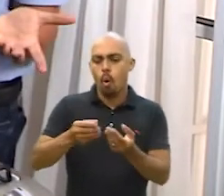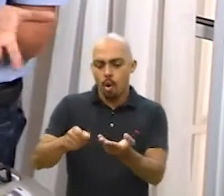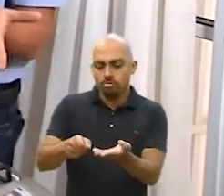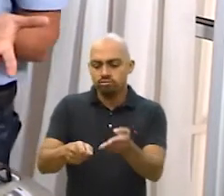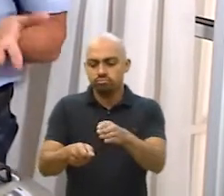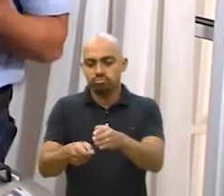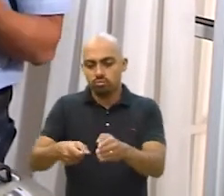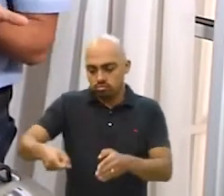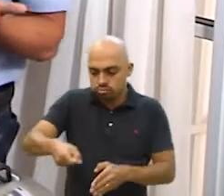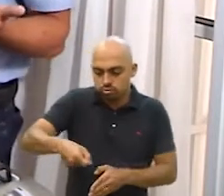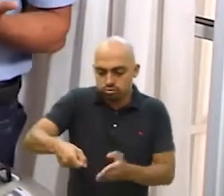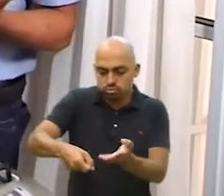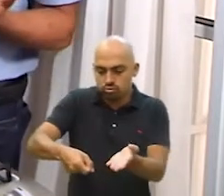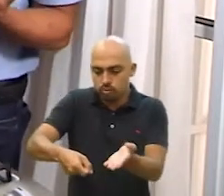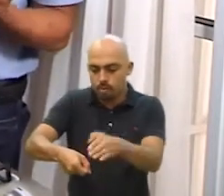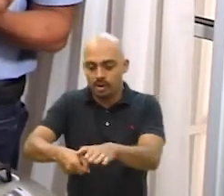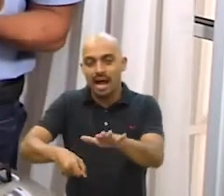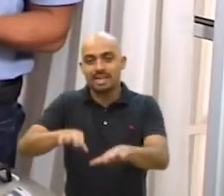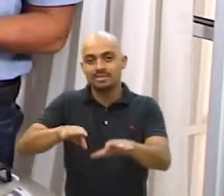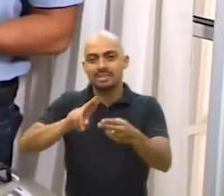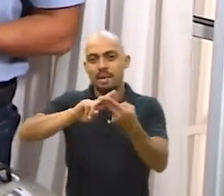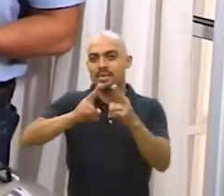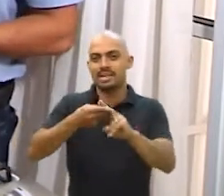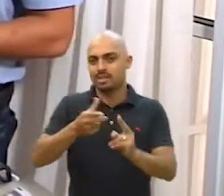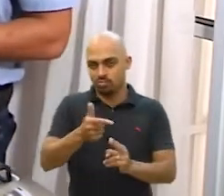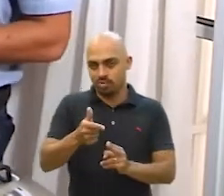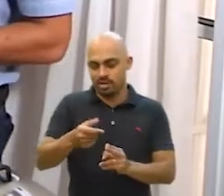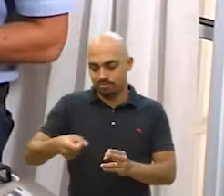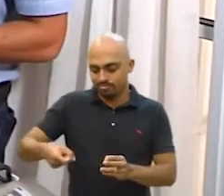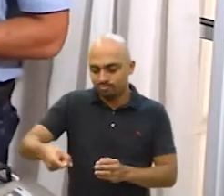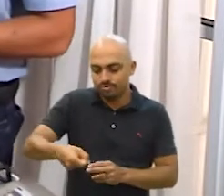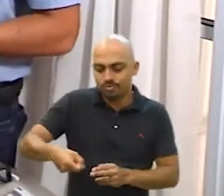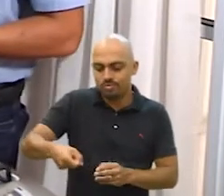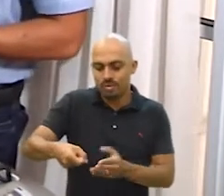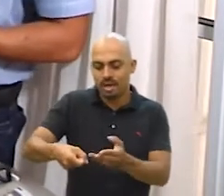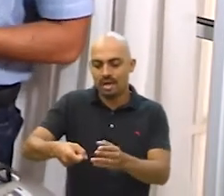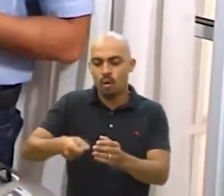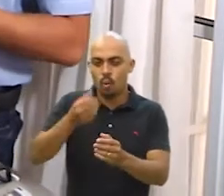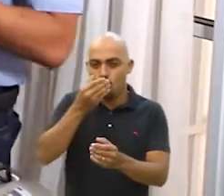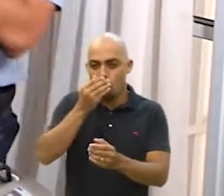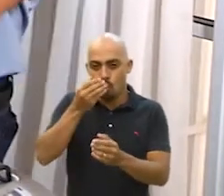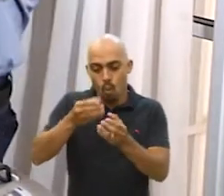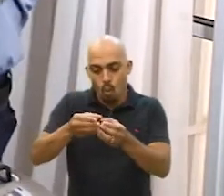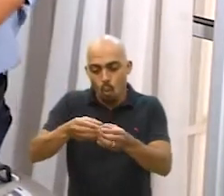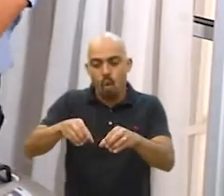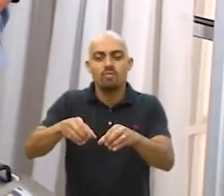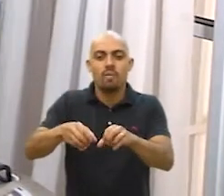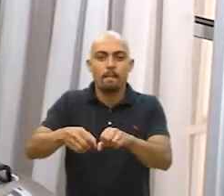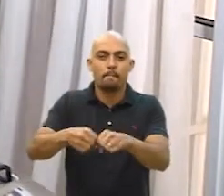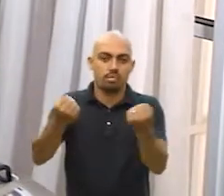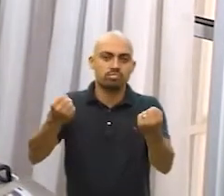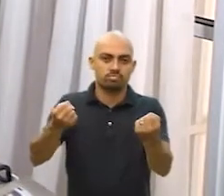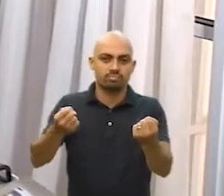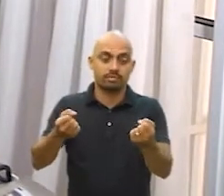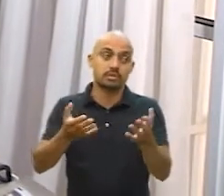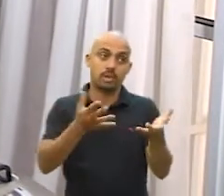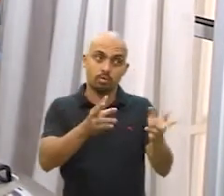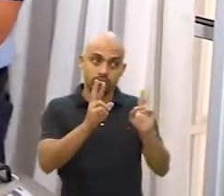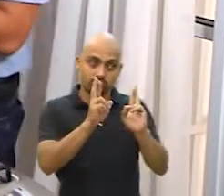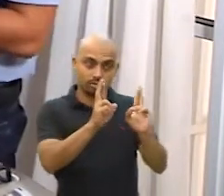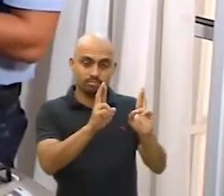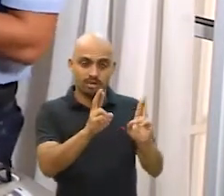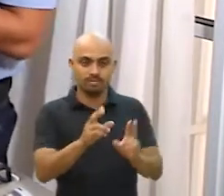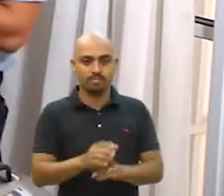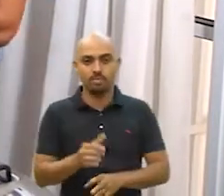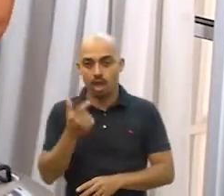em casa, quem não tem muita habilidade acaba quebrando, né? É, eu fico Já joguei a expectativa pra ela,